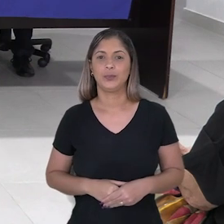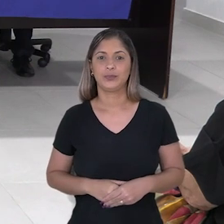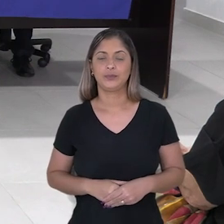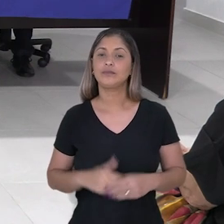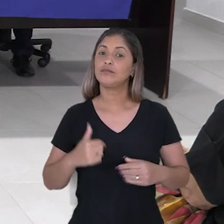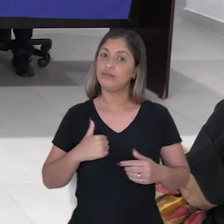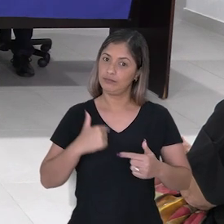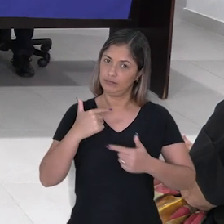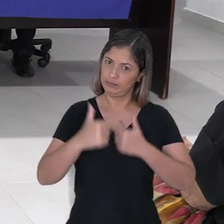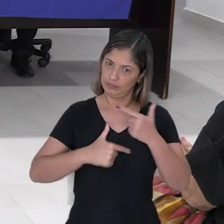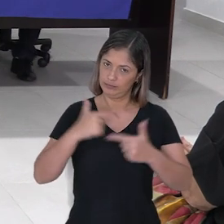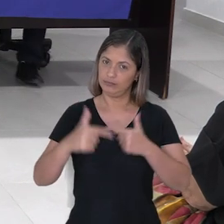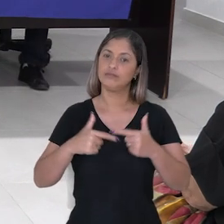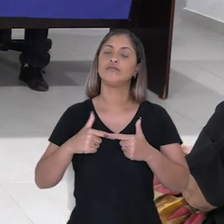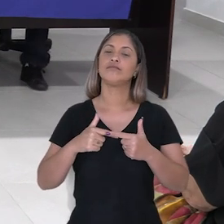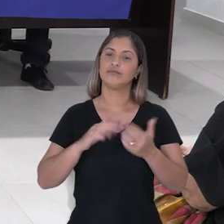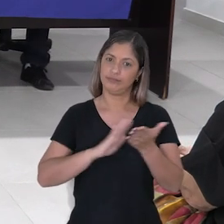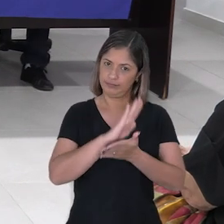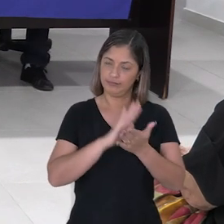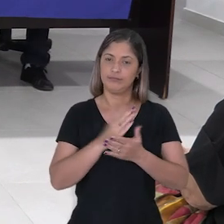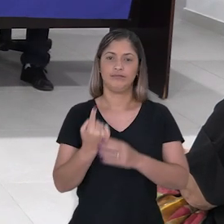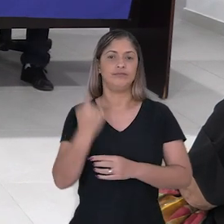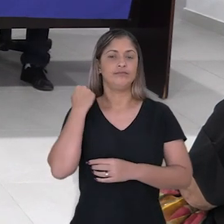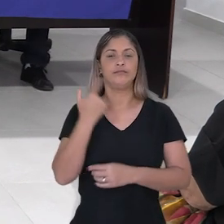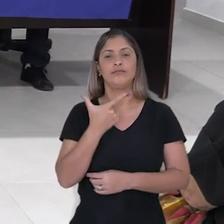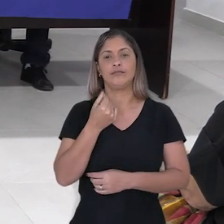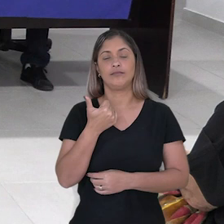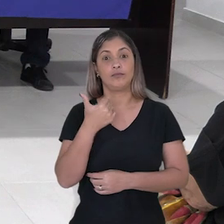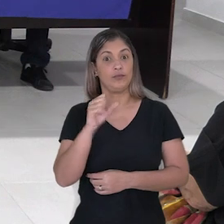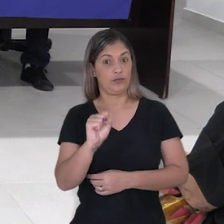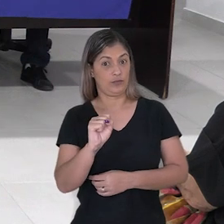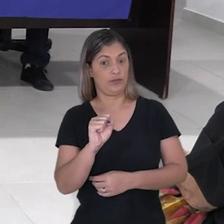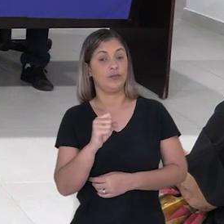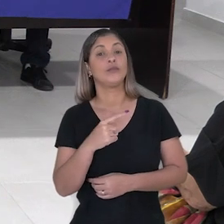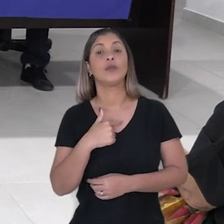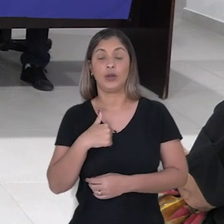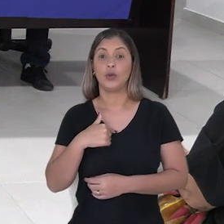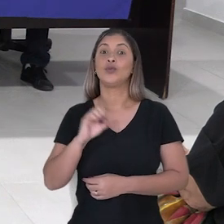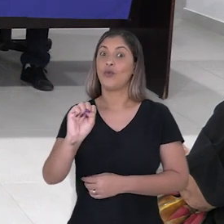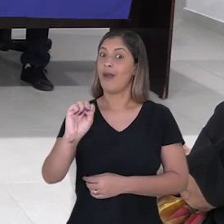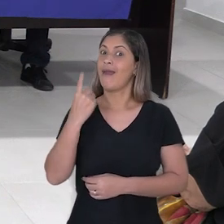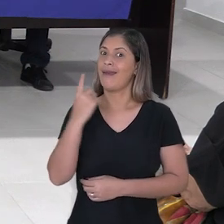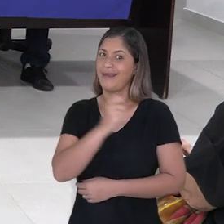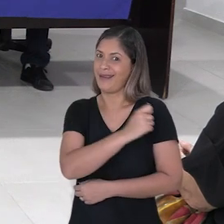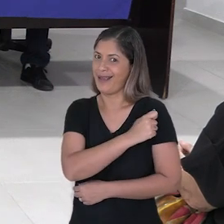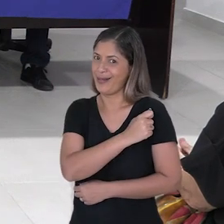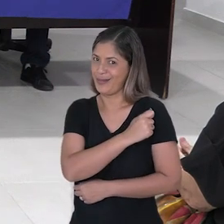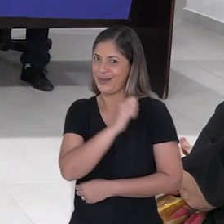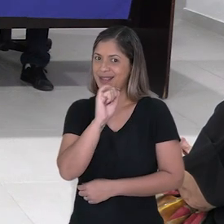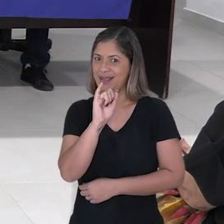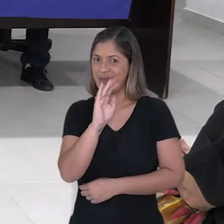eu trabalho na imprensa Braille desde 2018, mas eu sou ex-aluna do